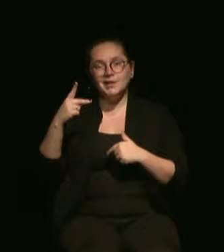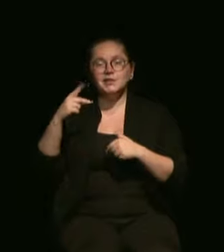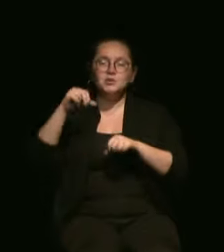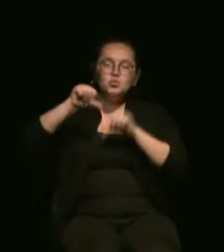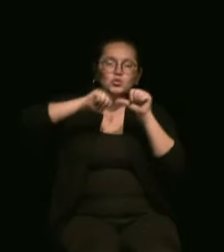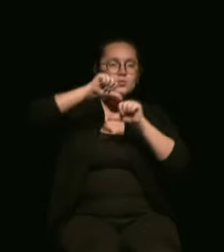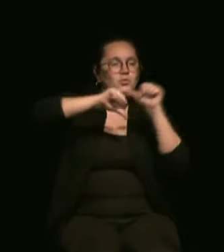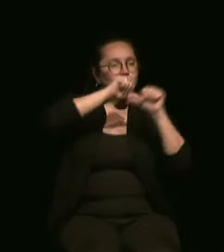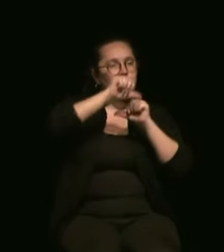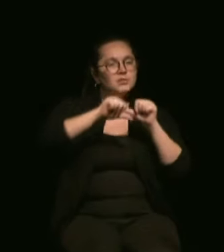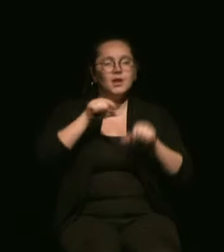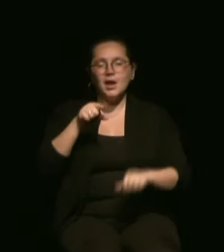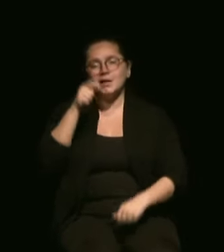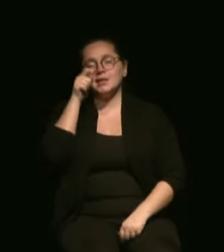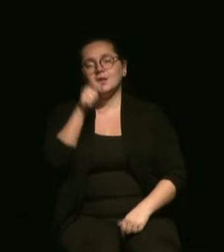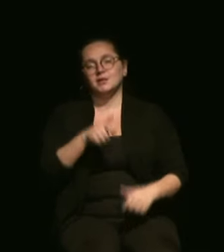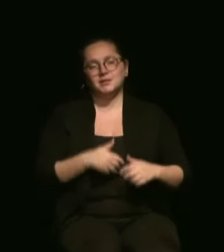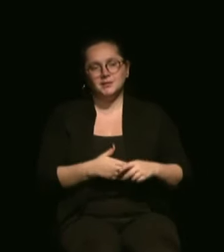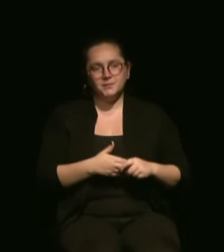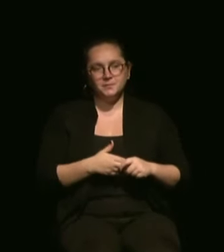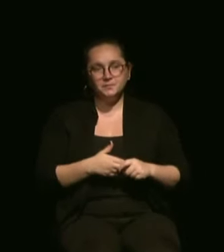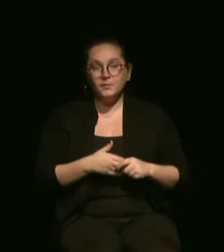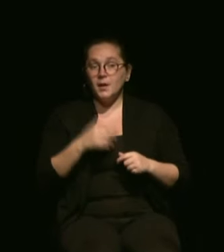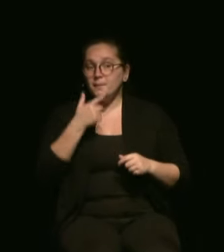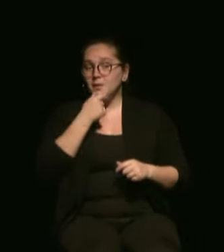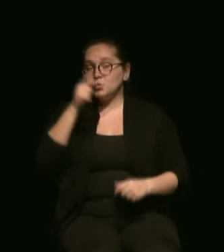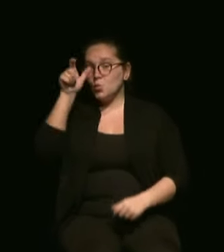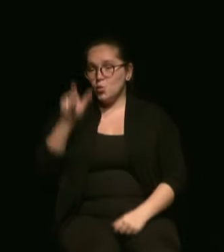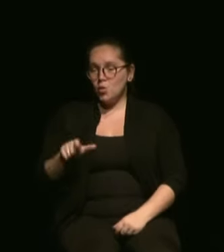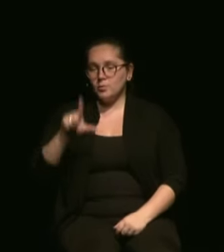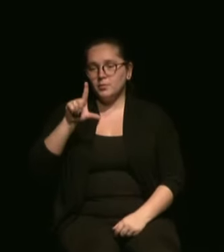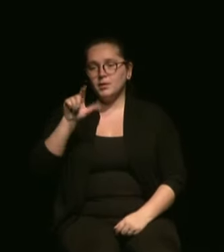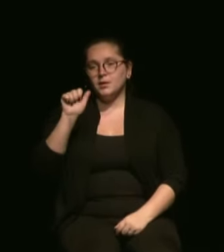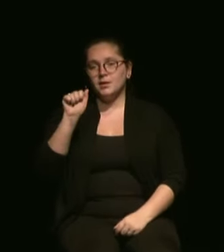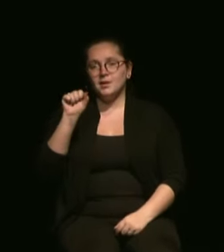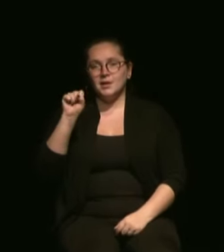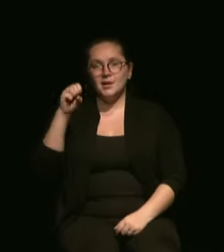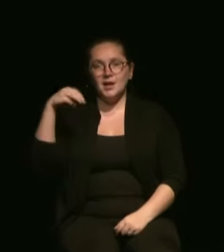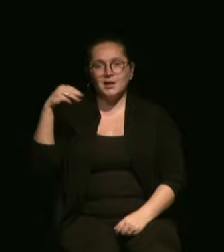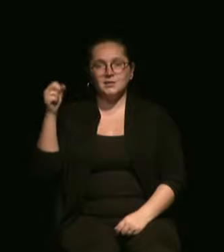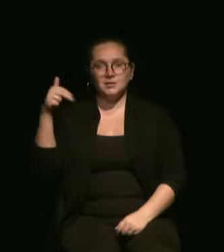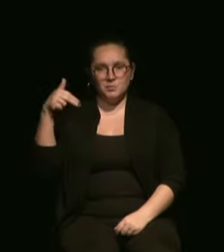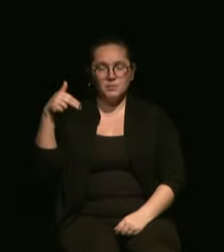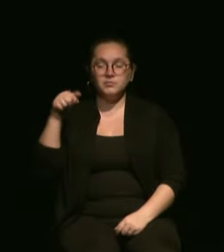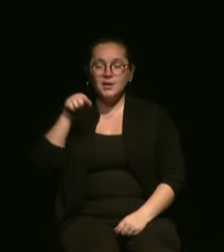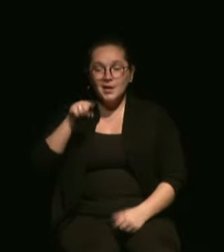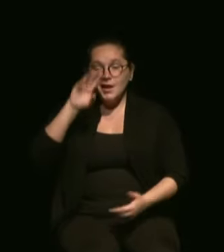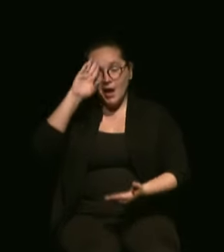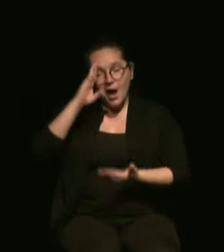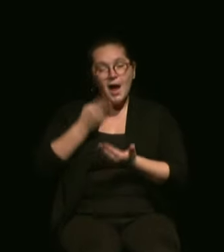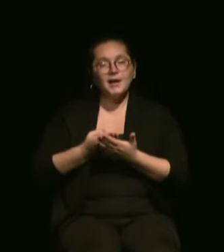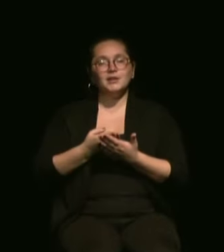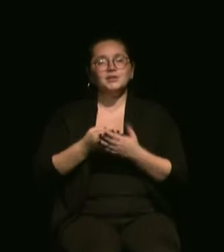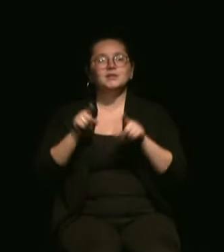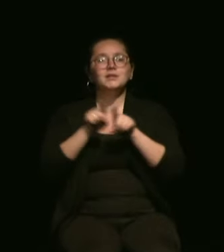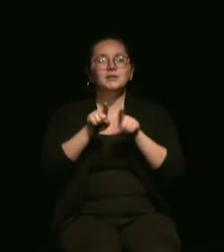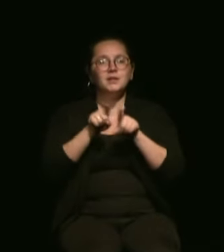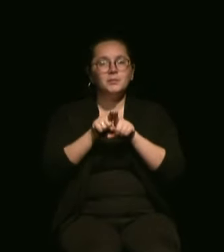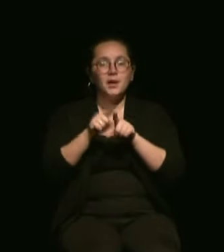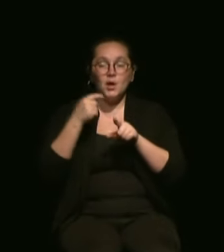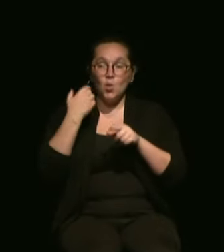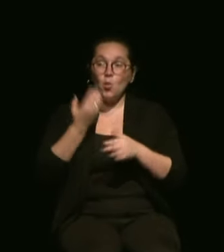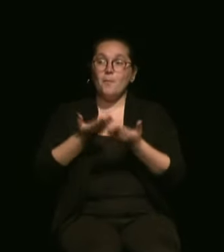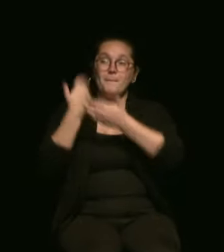Coutinho. Mas, assim como Lanzmann, o Coutinho acredita na capacidade de reatualizar o